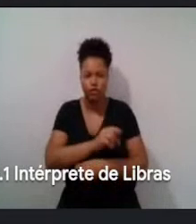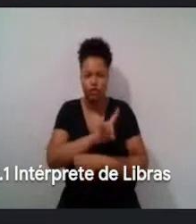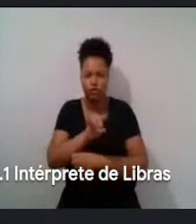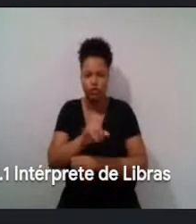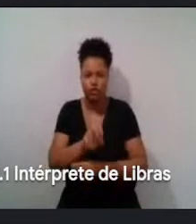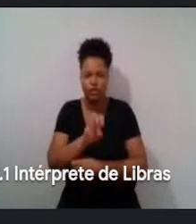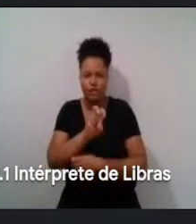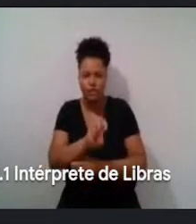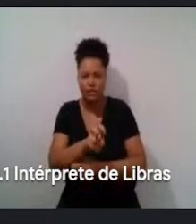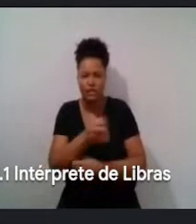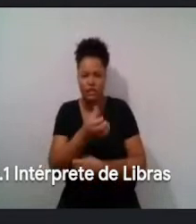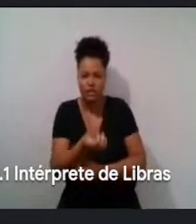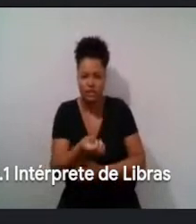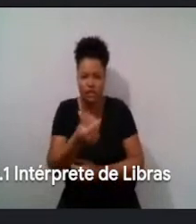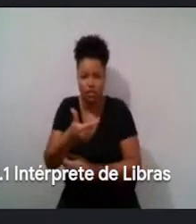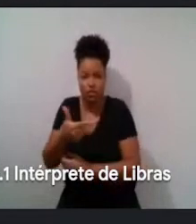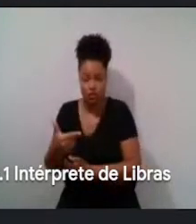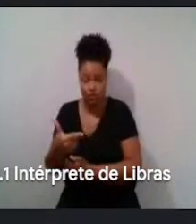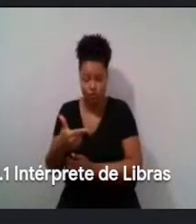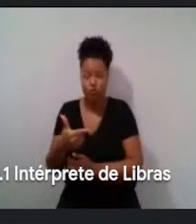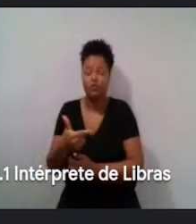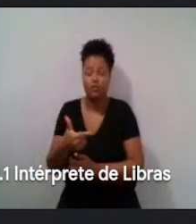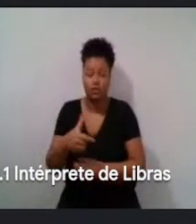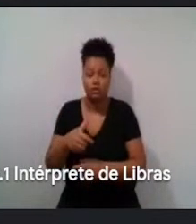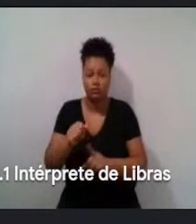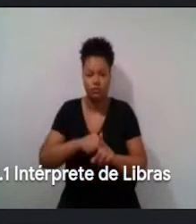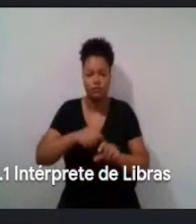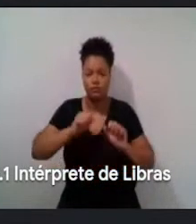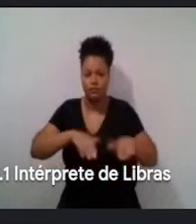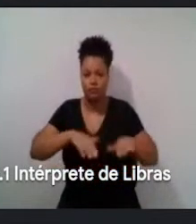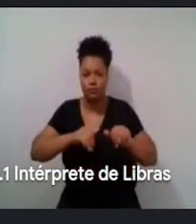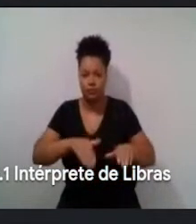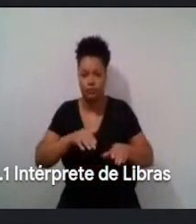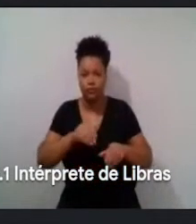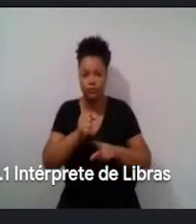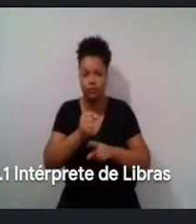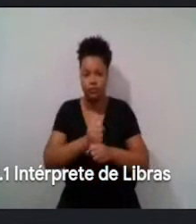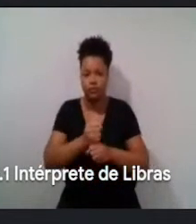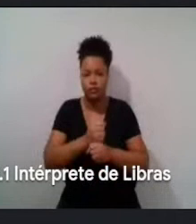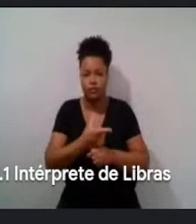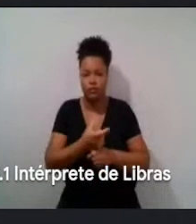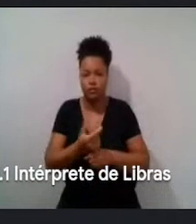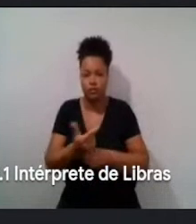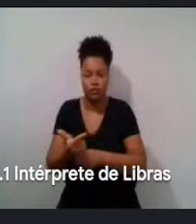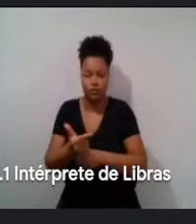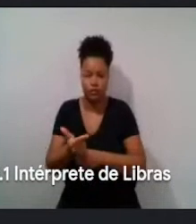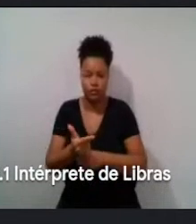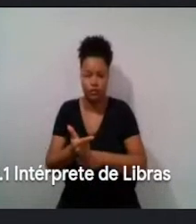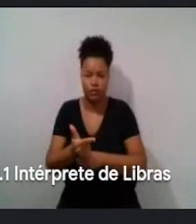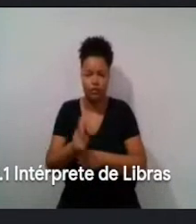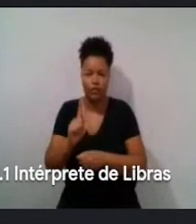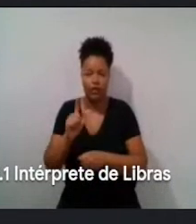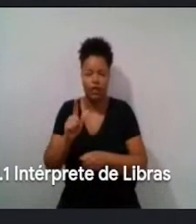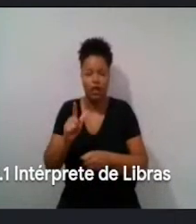5, 6 e 12 de setembro de 2022, a proposta de resolução prevê que as sessões vespertinas